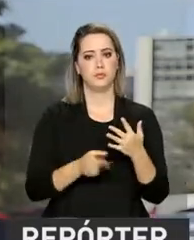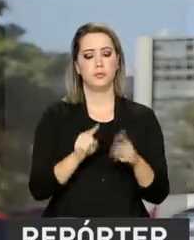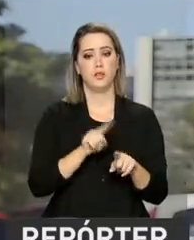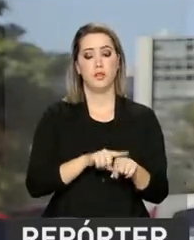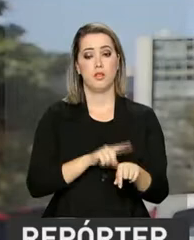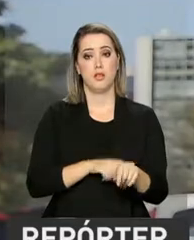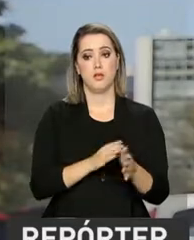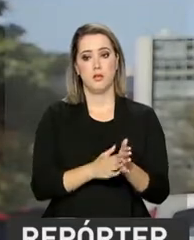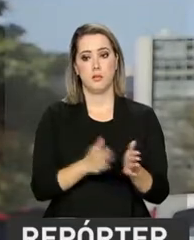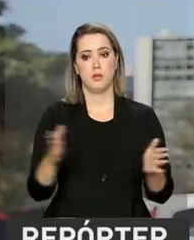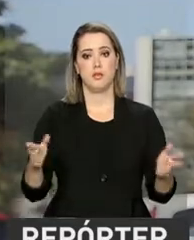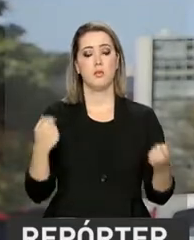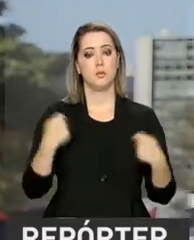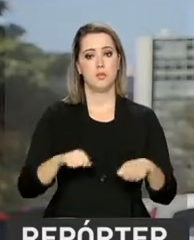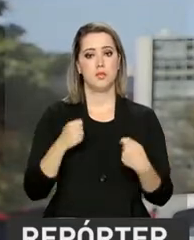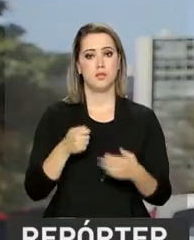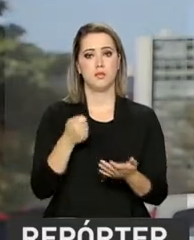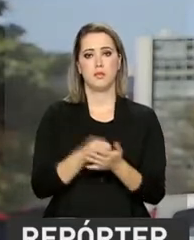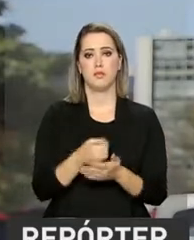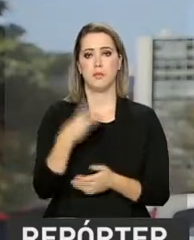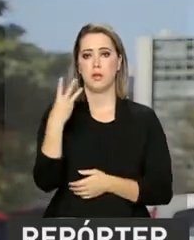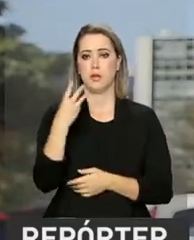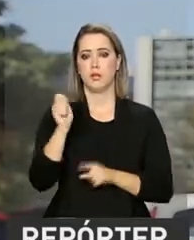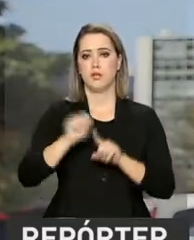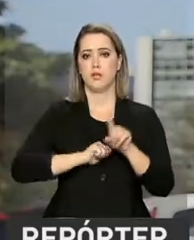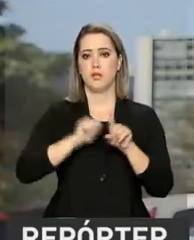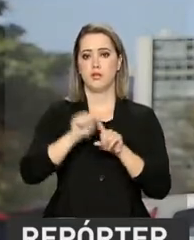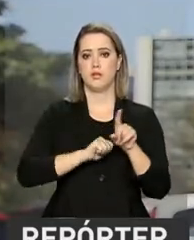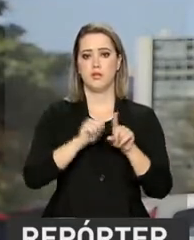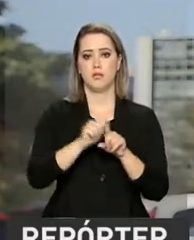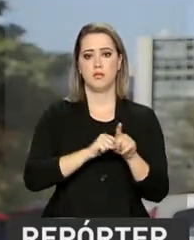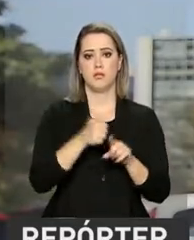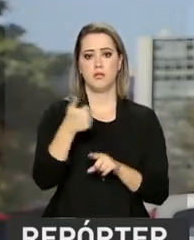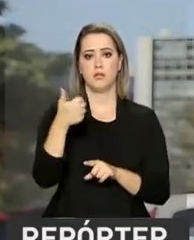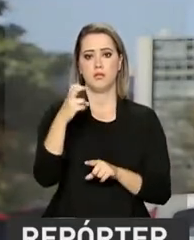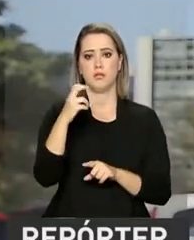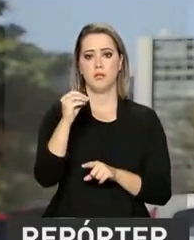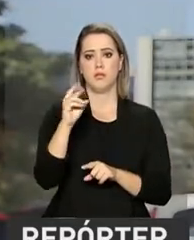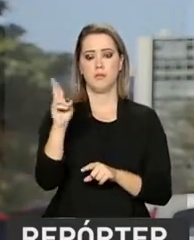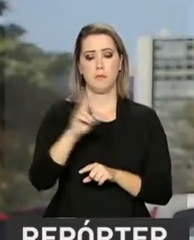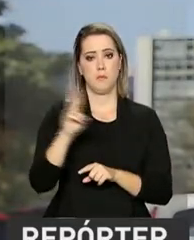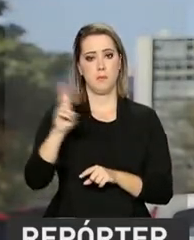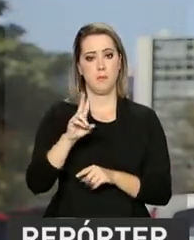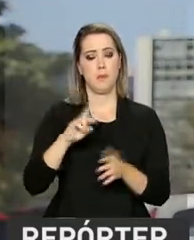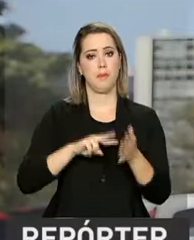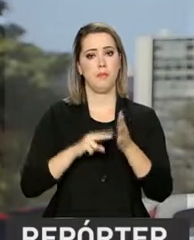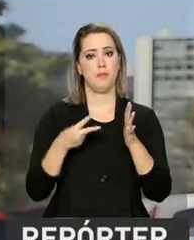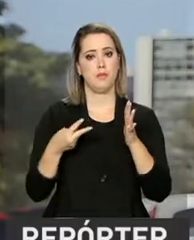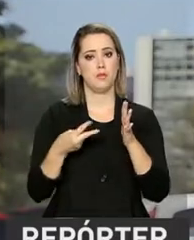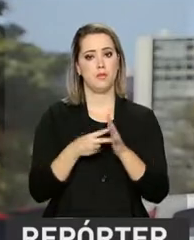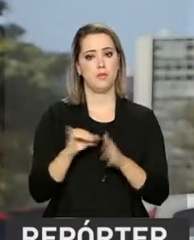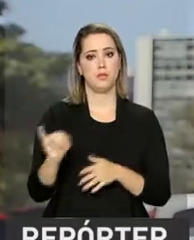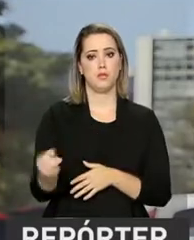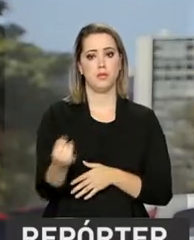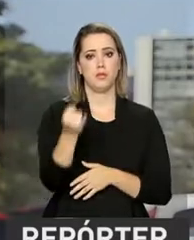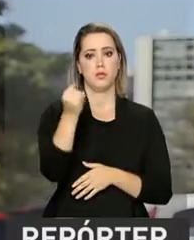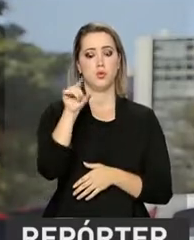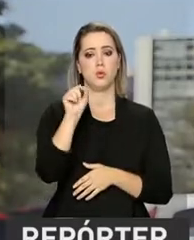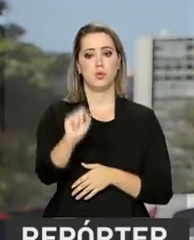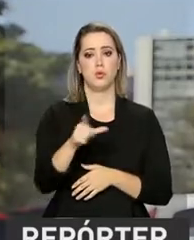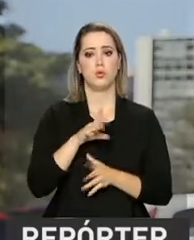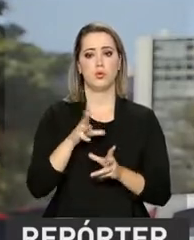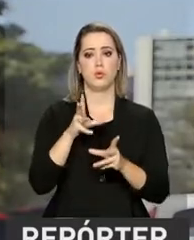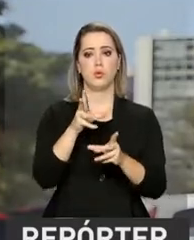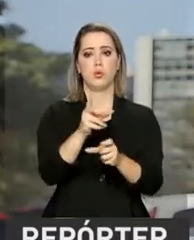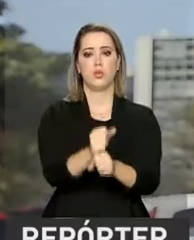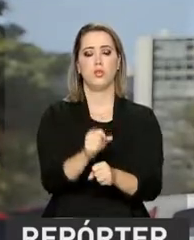período deve continuar pagando a cada três meses o valor de 150 reais referentes aos juros que incidem sobre o